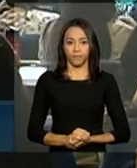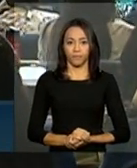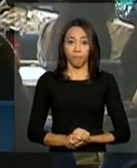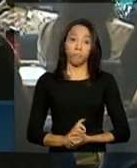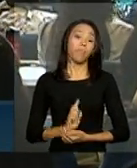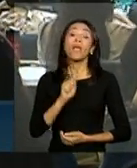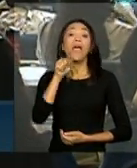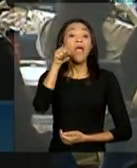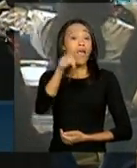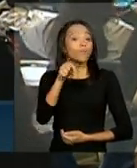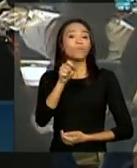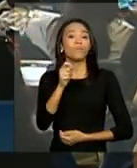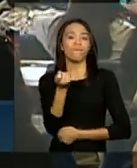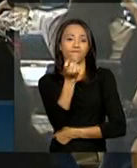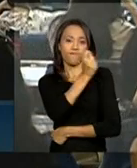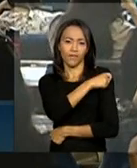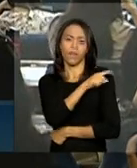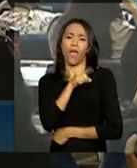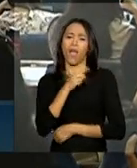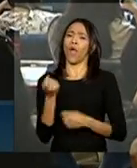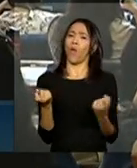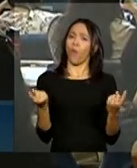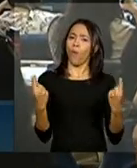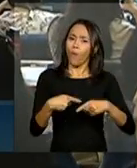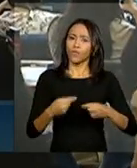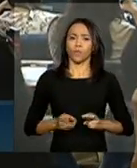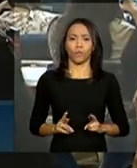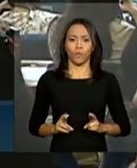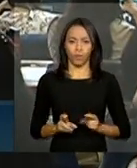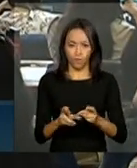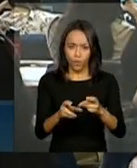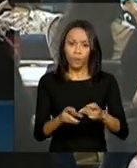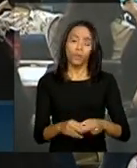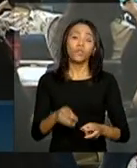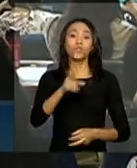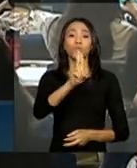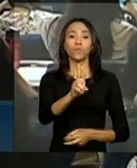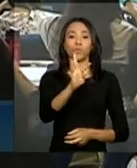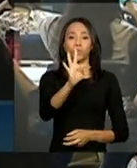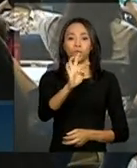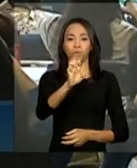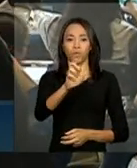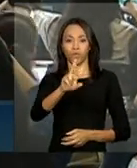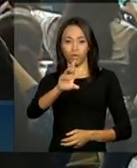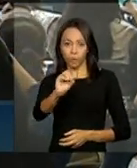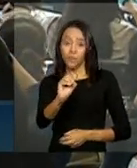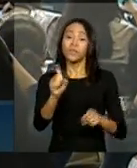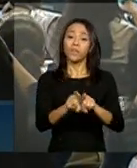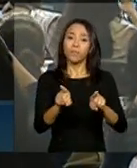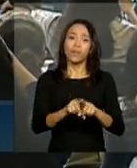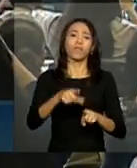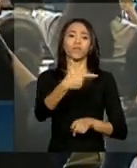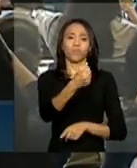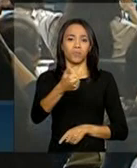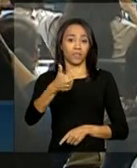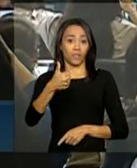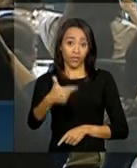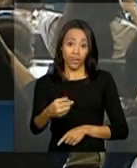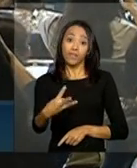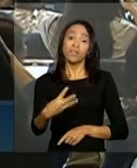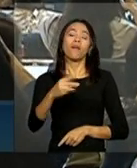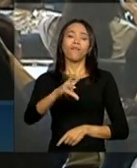essa vacina previne contra o câncer de colo de útero e em 2015 a vacina também será oferecida para